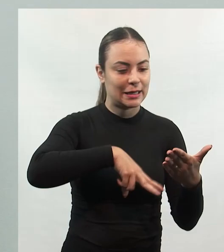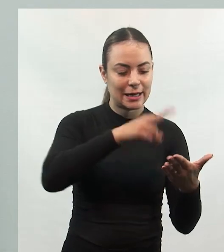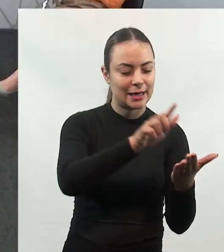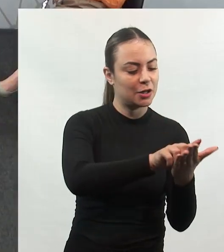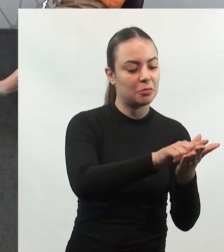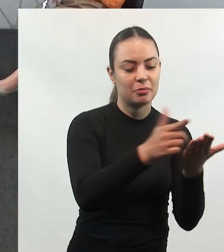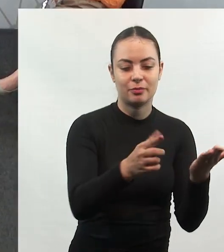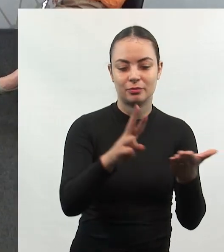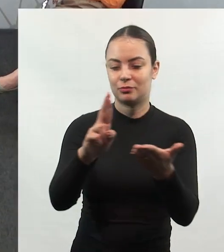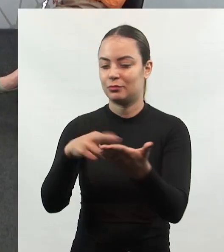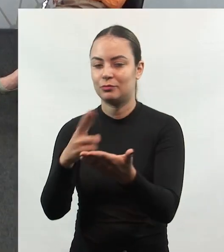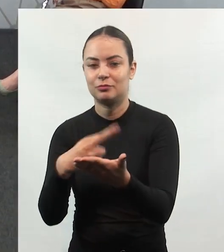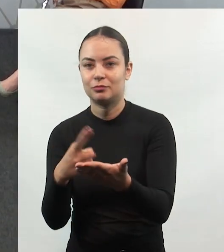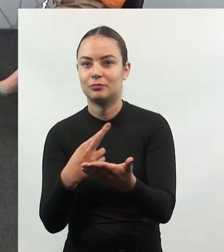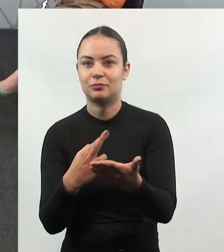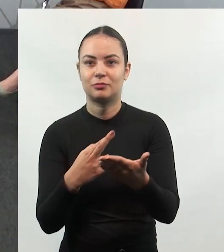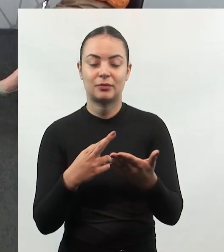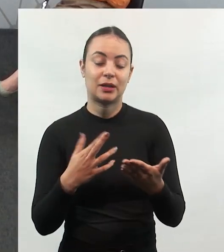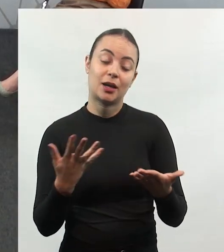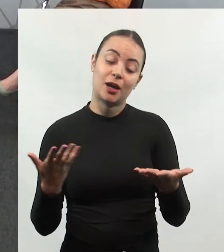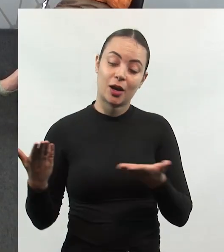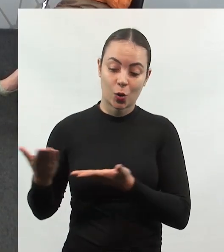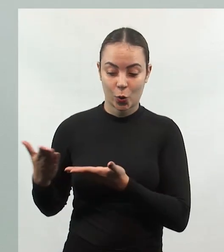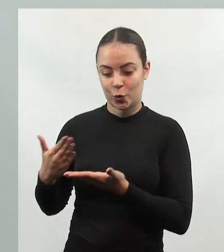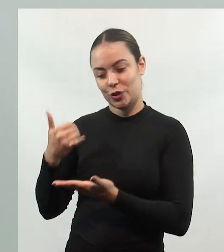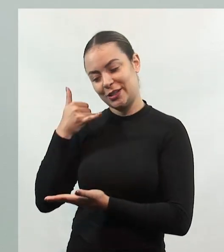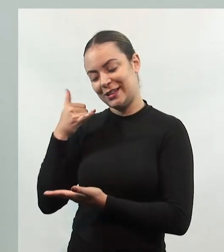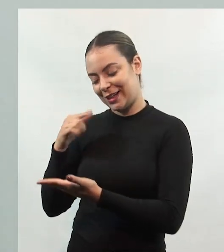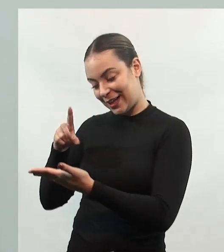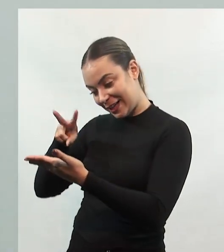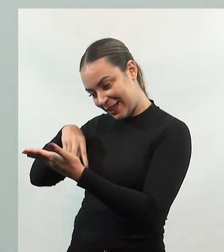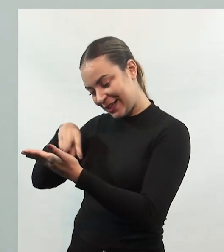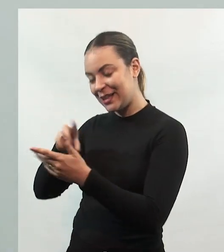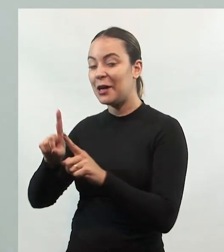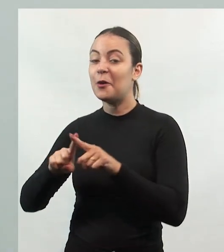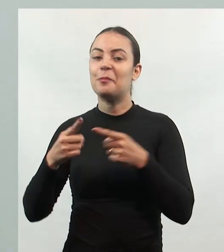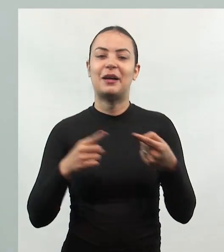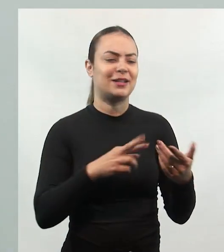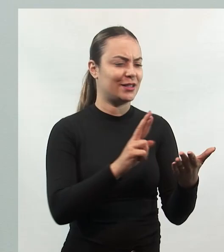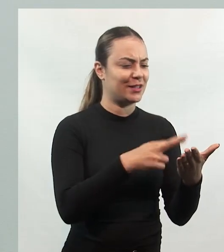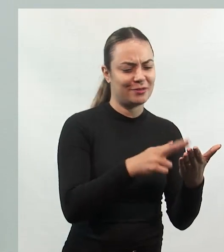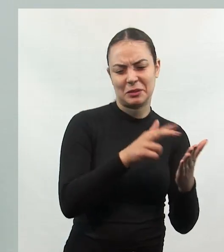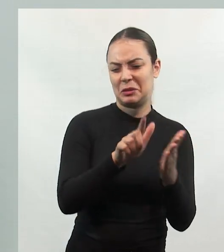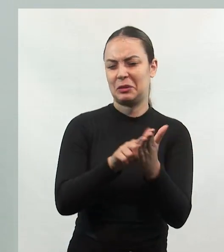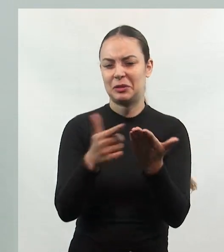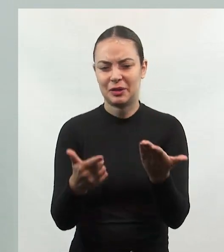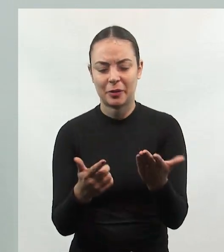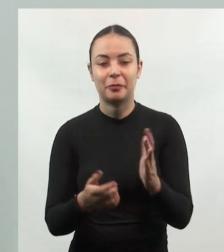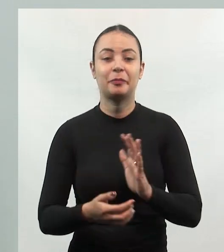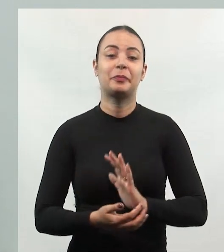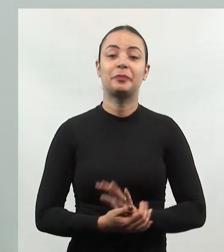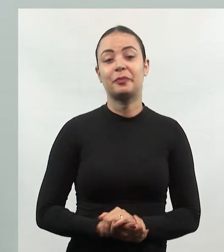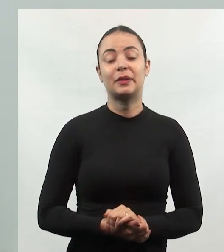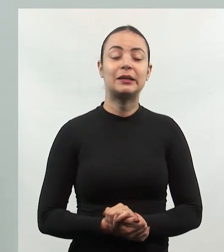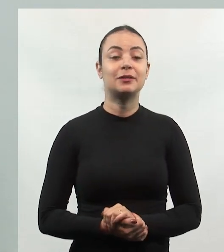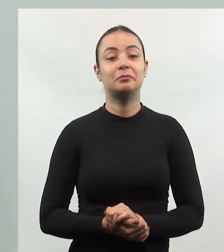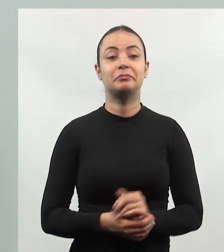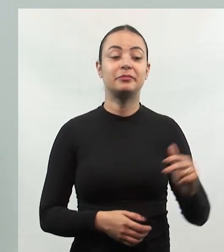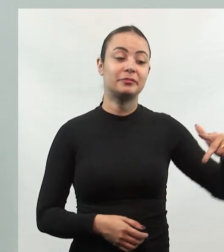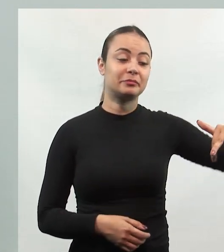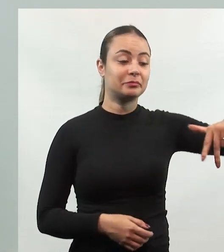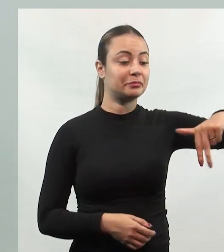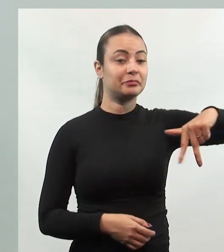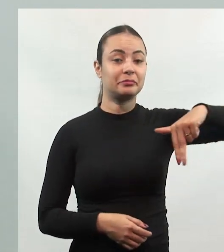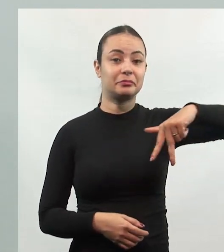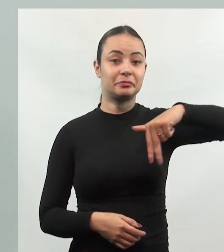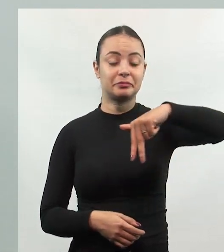Minha filha do céu. Eu falei, o que foi, mãe? Vou falar rápido, tá com tempo aqui, né? Ela, minha mãe adora ler.